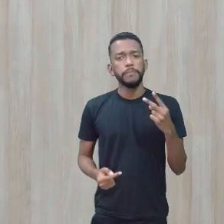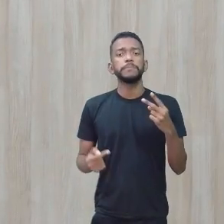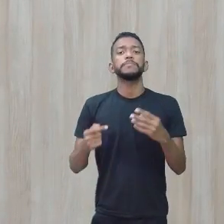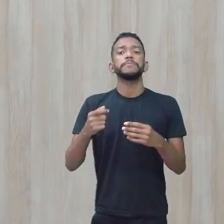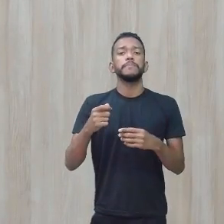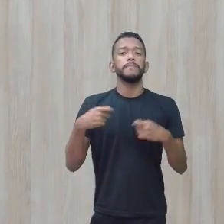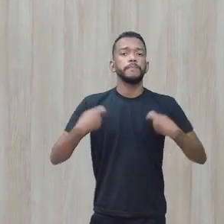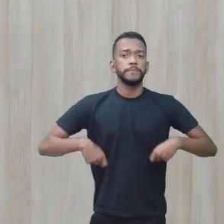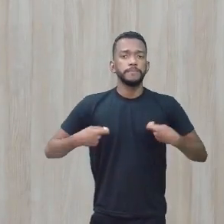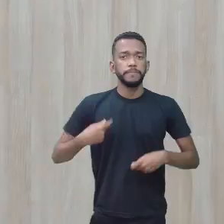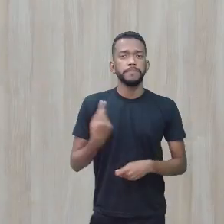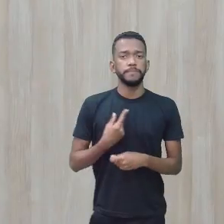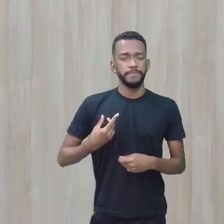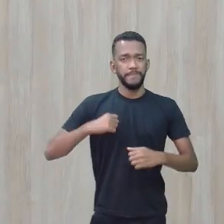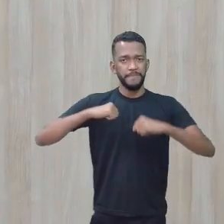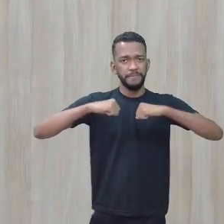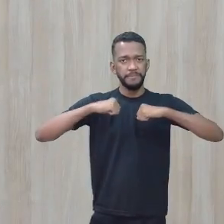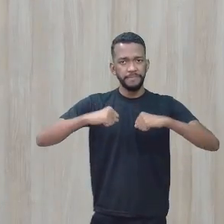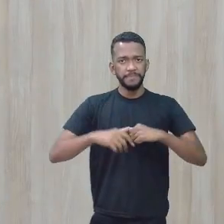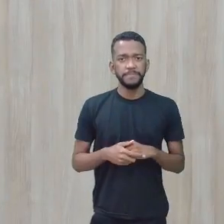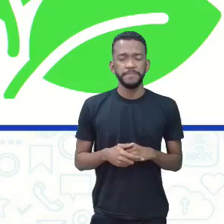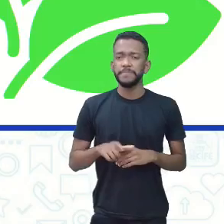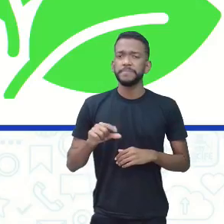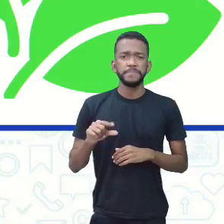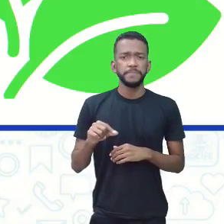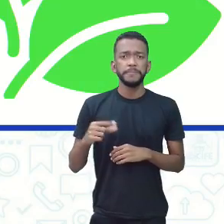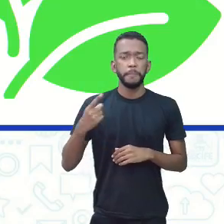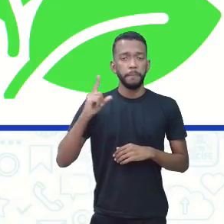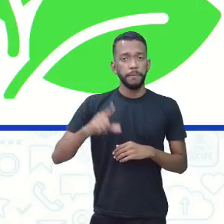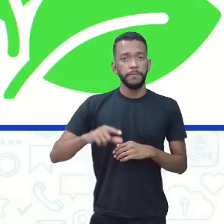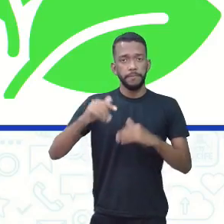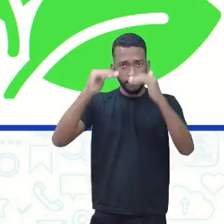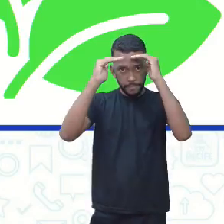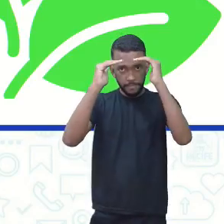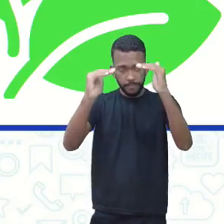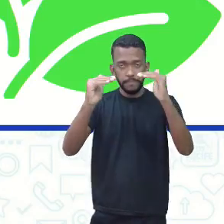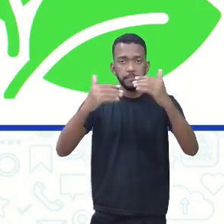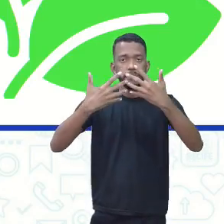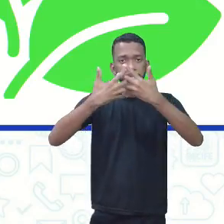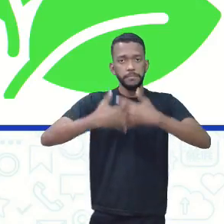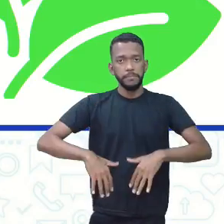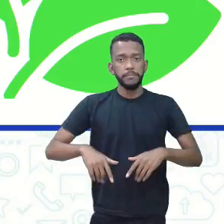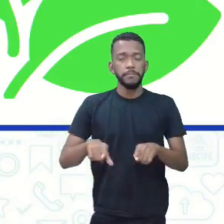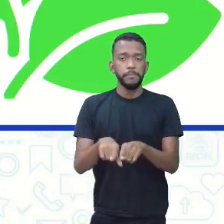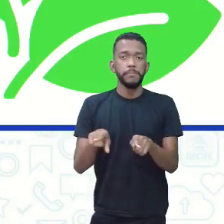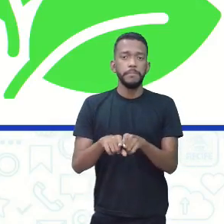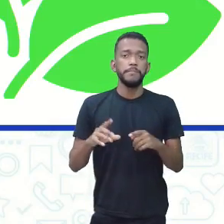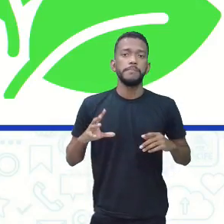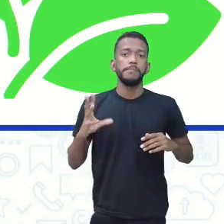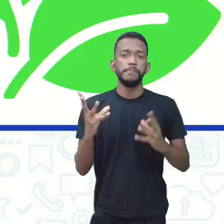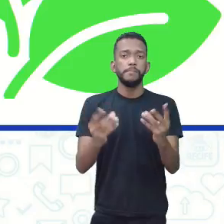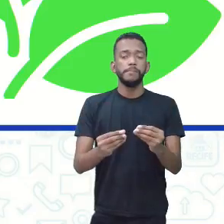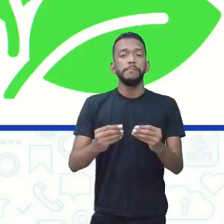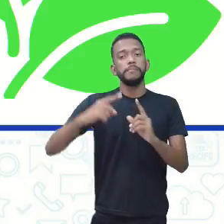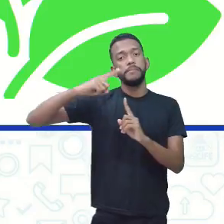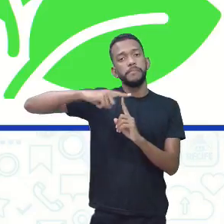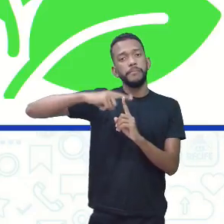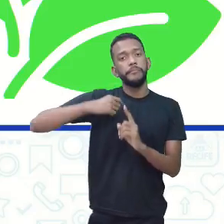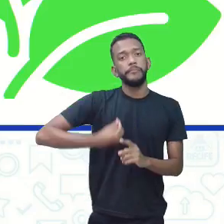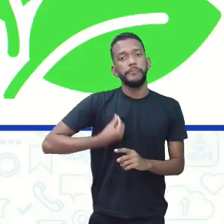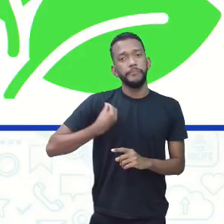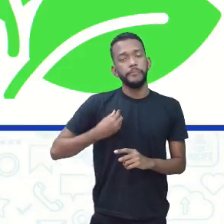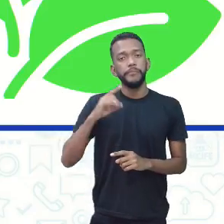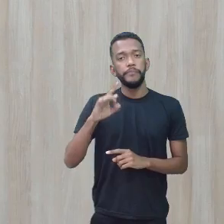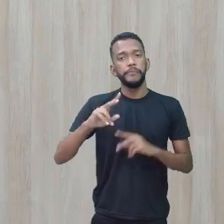ser debatidos. Um deles é respeitar a natureza e todo tipo de vida, né, não só humana, como